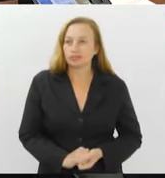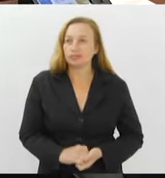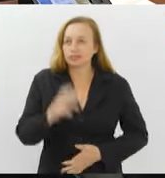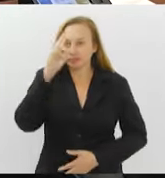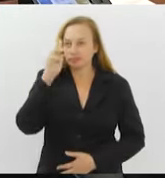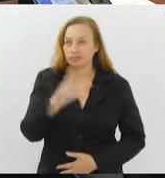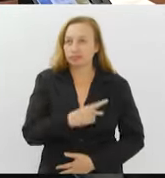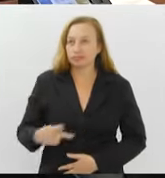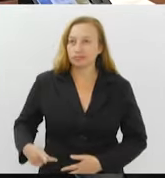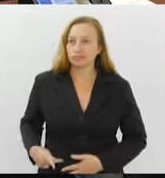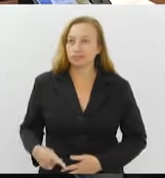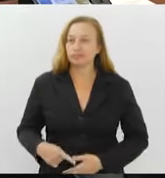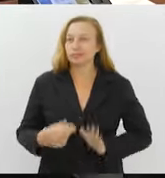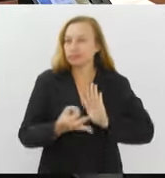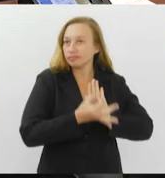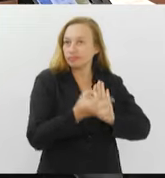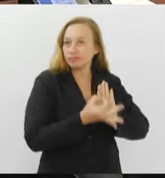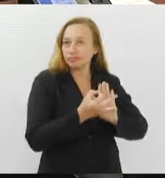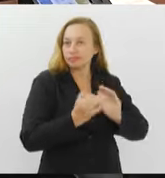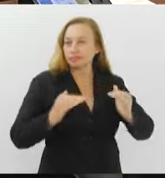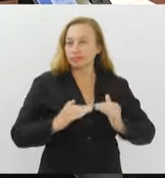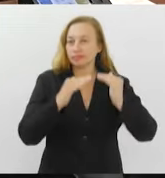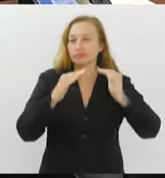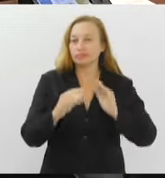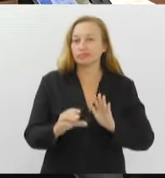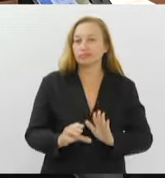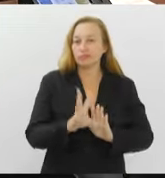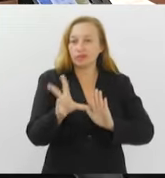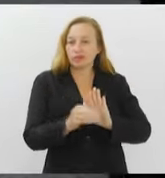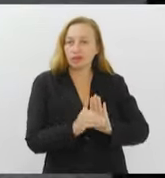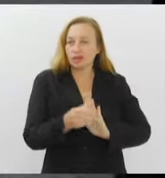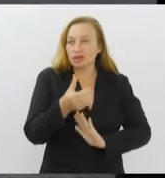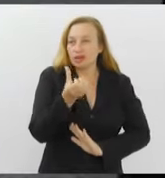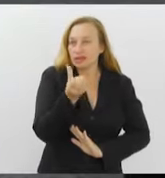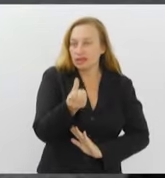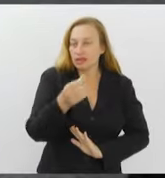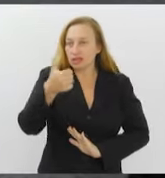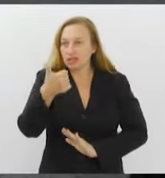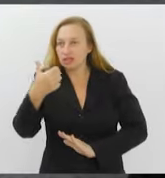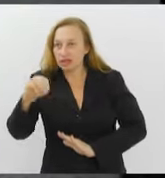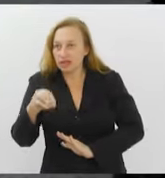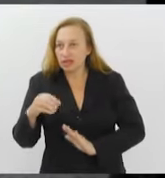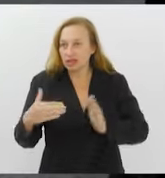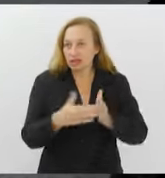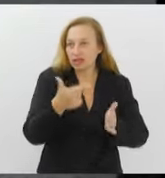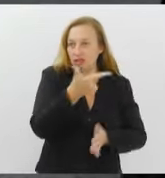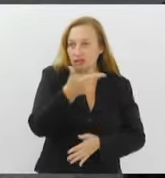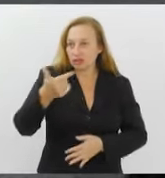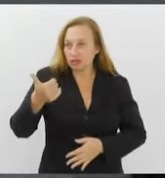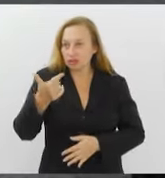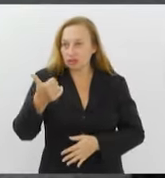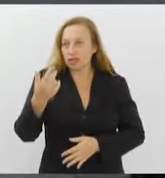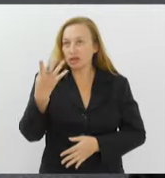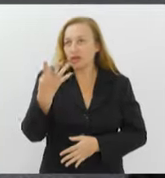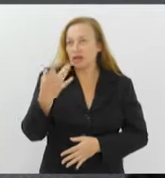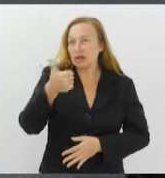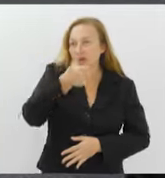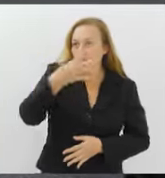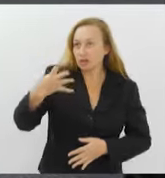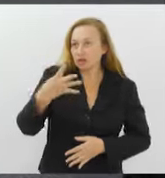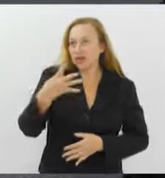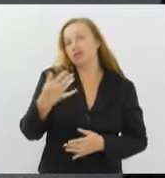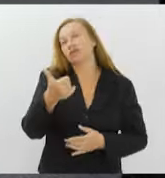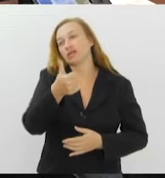Presidente, meu parecer é favorável às emendas 6, 10 a 12, 14 a 17, contrário às demais emendas.